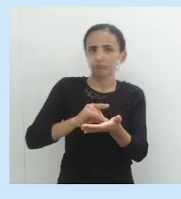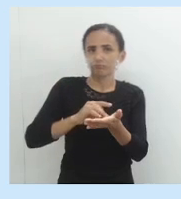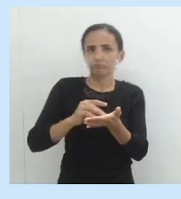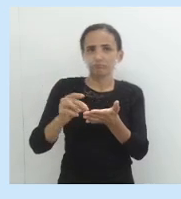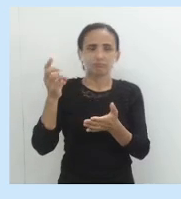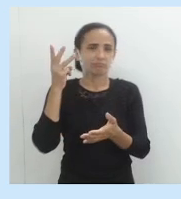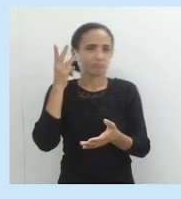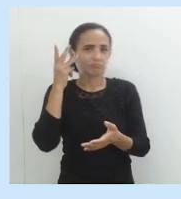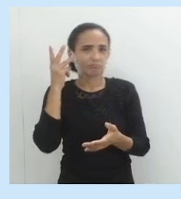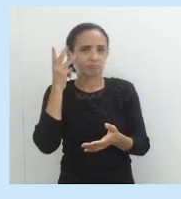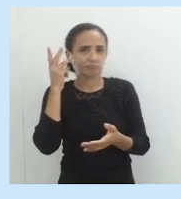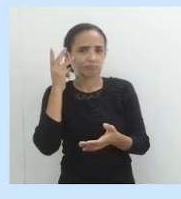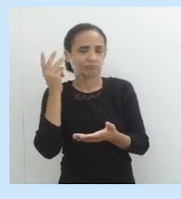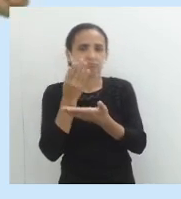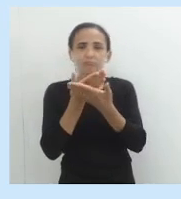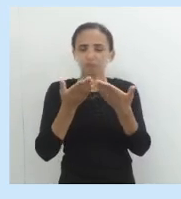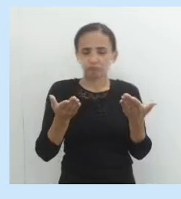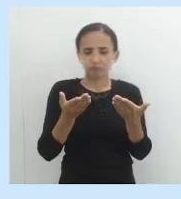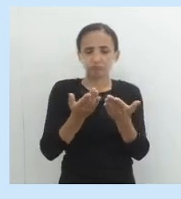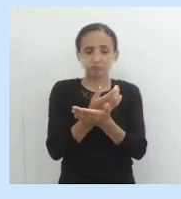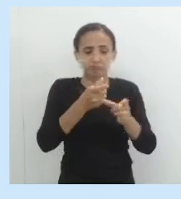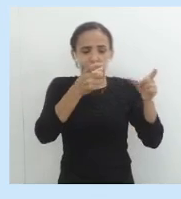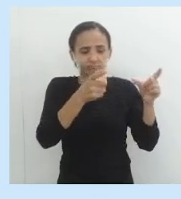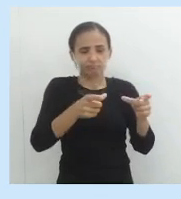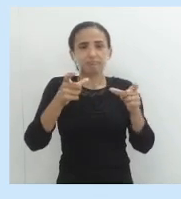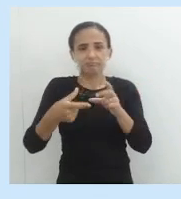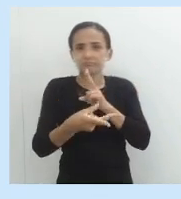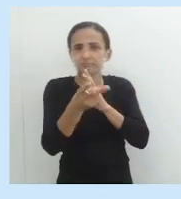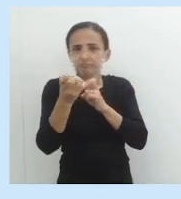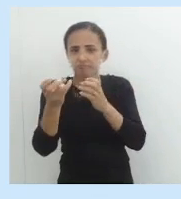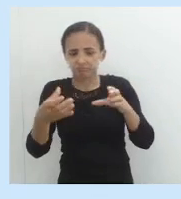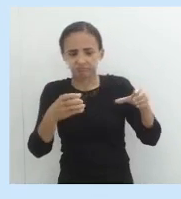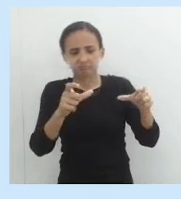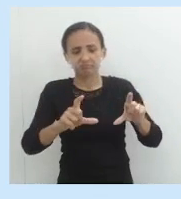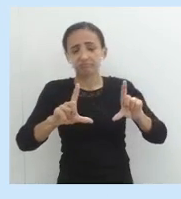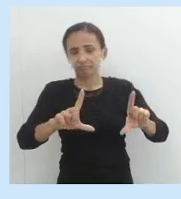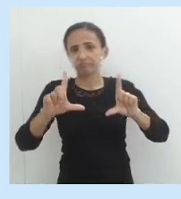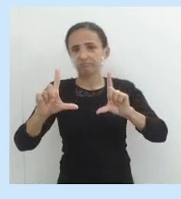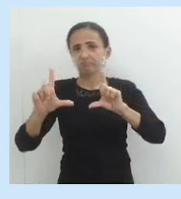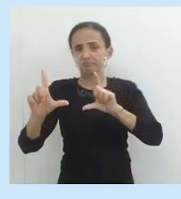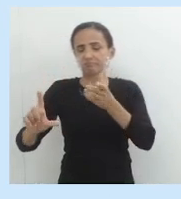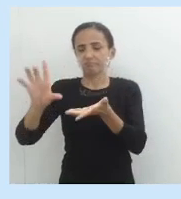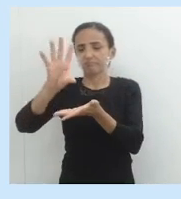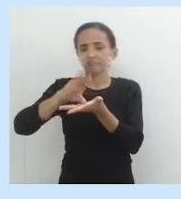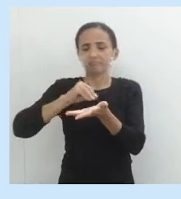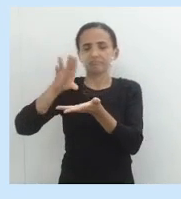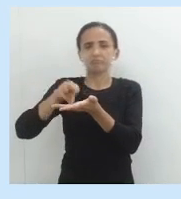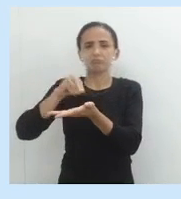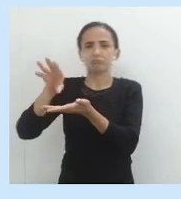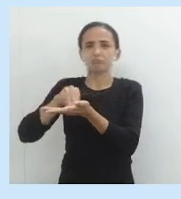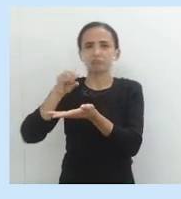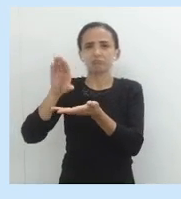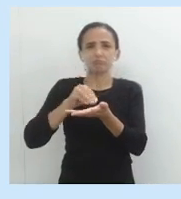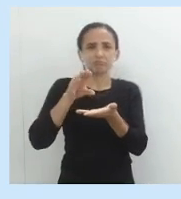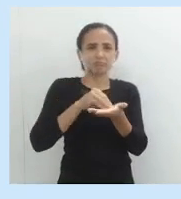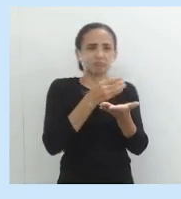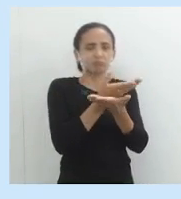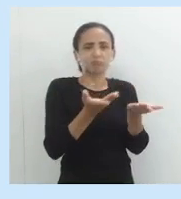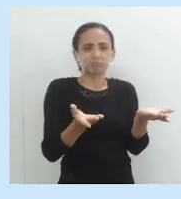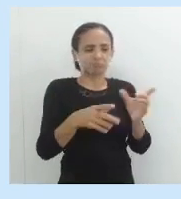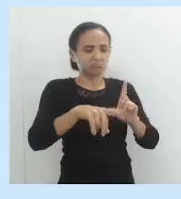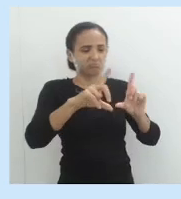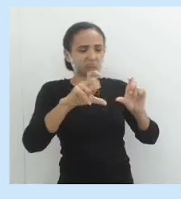Mas em muitos lugares você vê cópias, até pessoas já fizeram memes, tanto com a Mona Lisa, né, fizeram